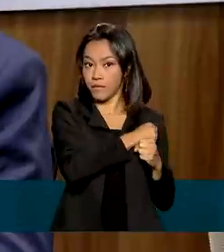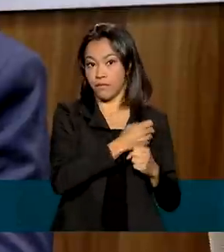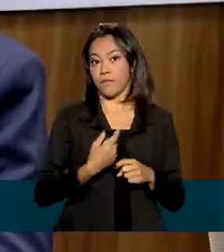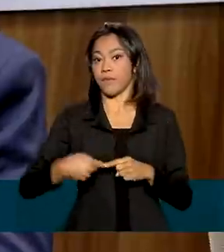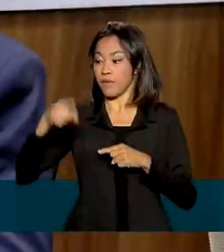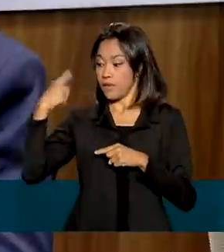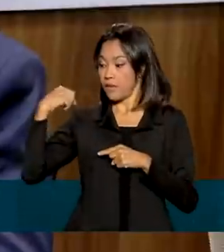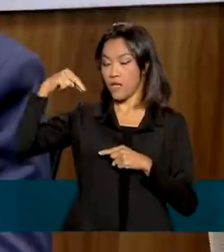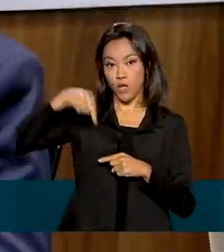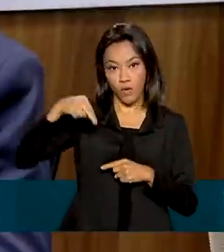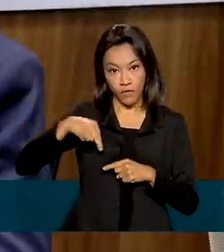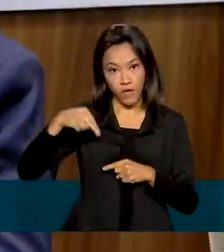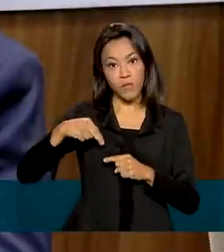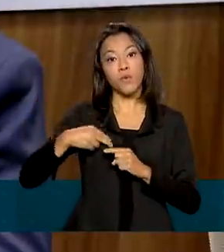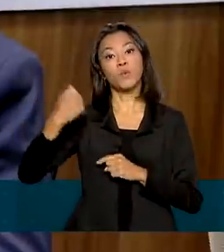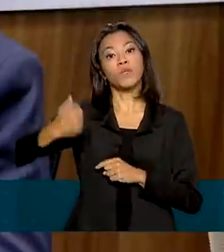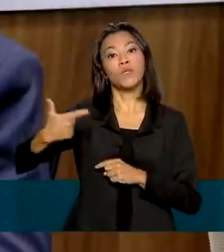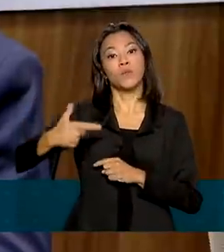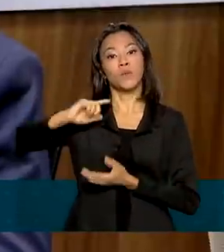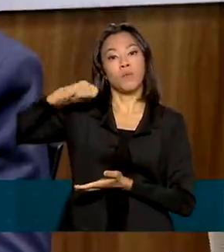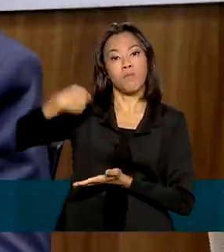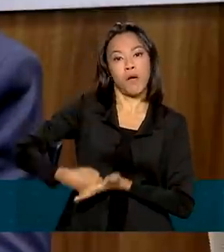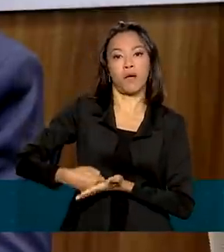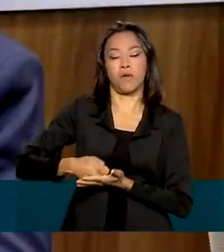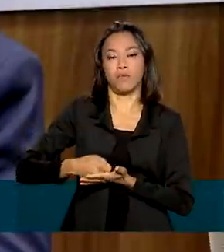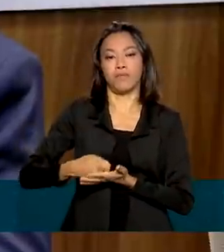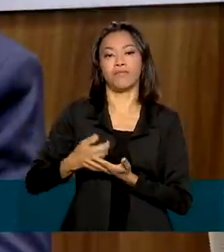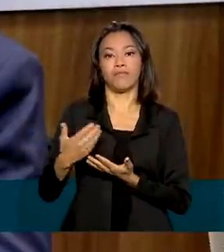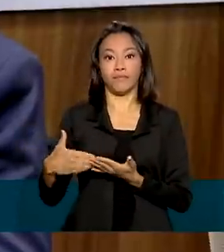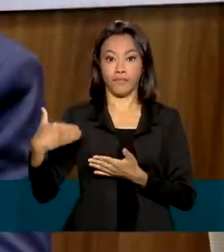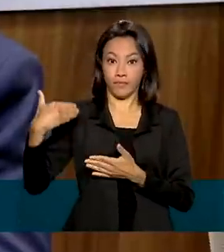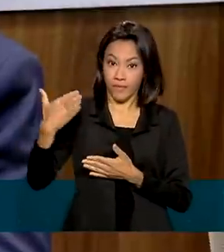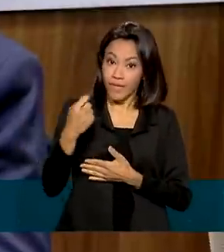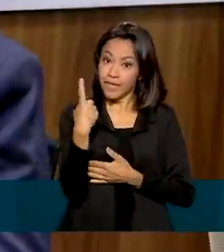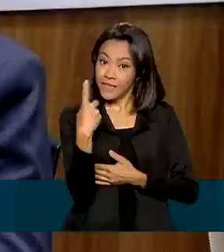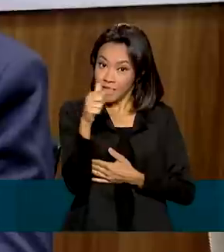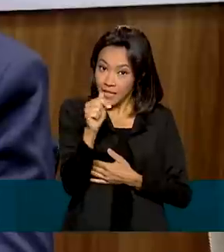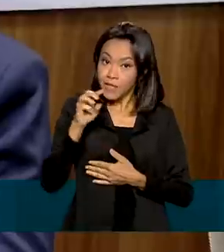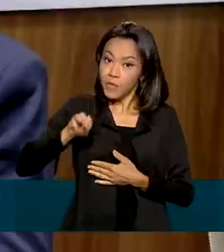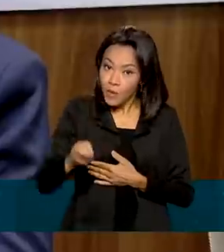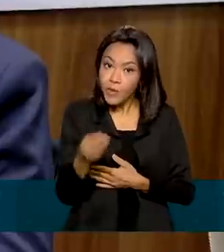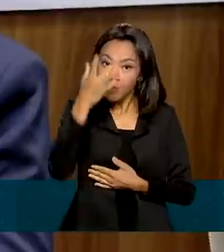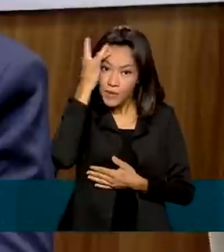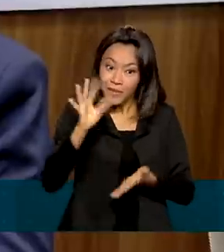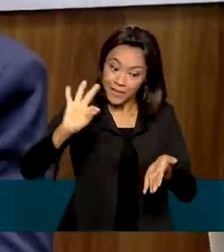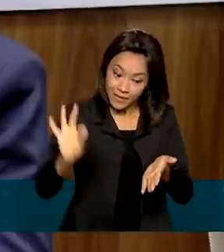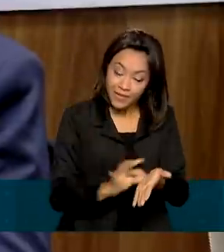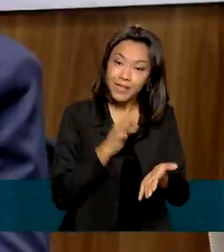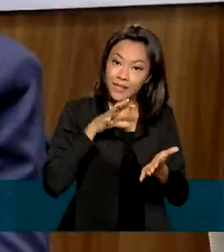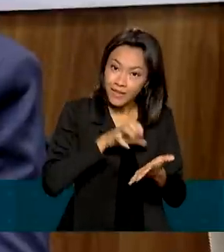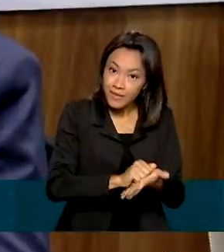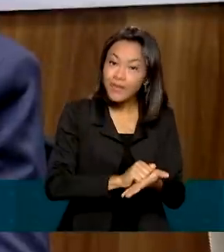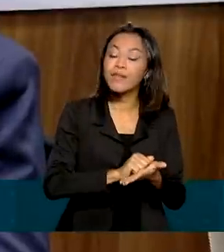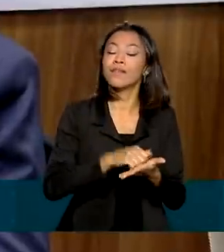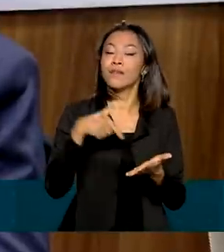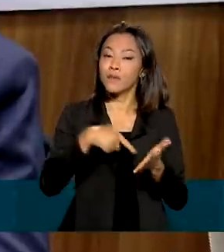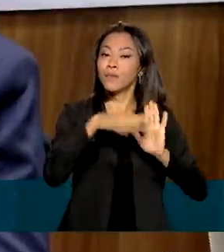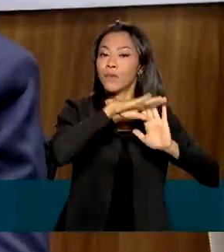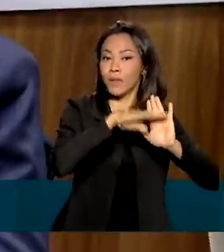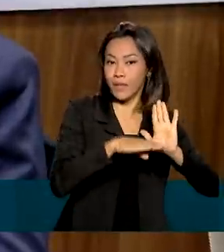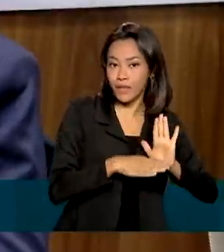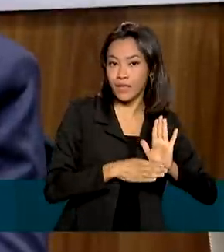novembro concluímos o segundo pagamento e 17 milhões de pessoas se inscreveram no programa ele foi